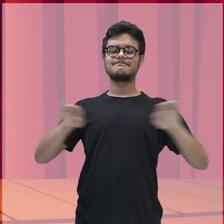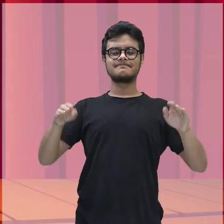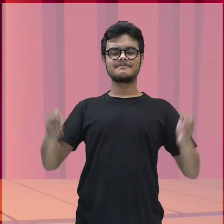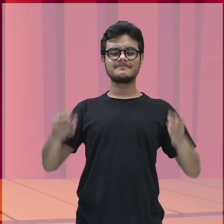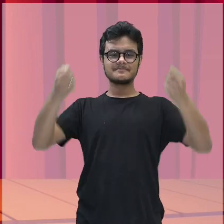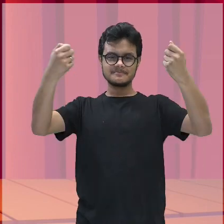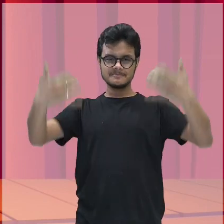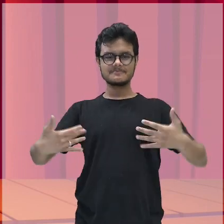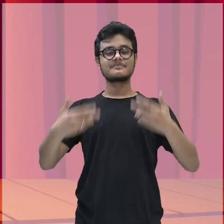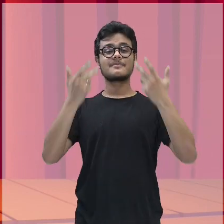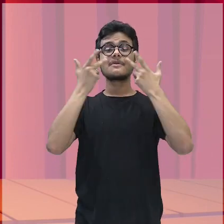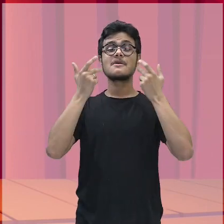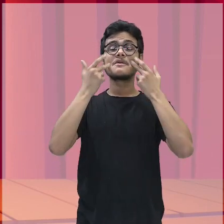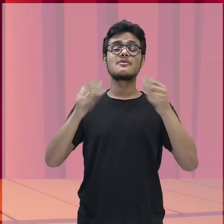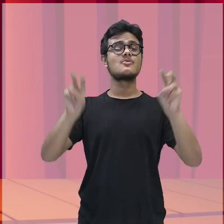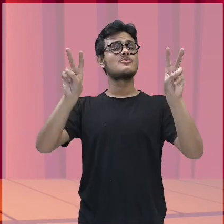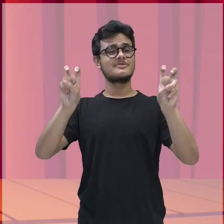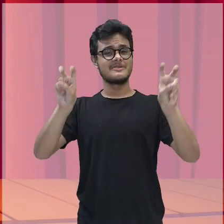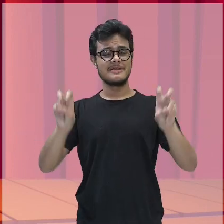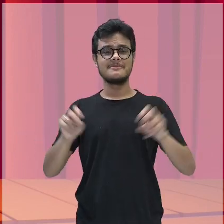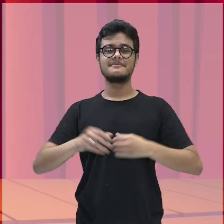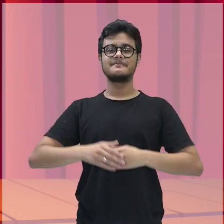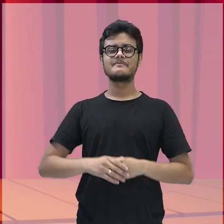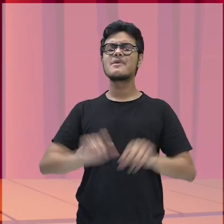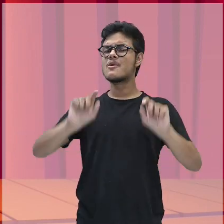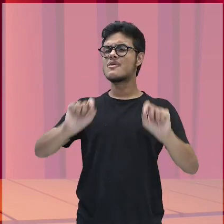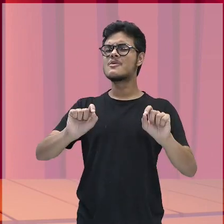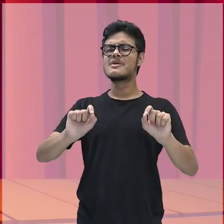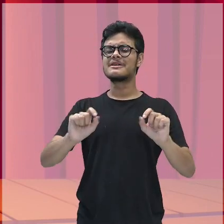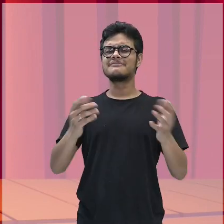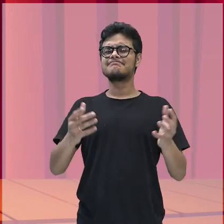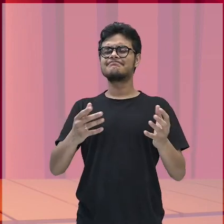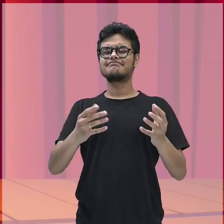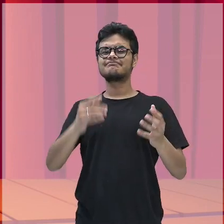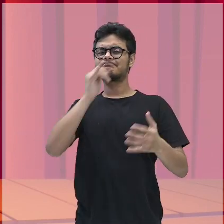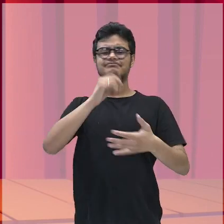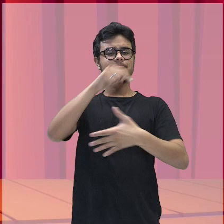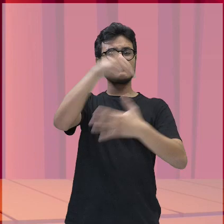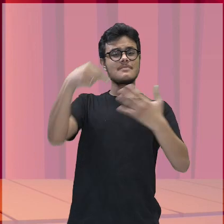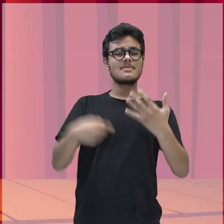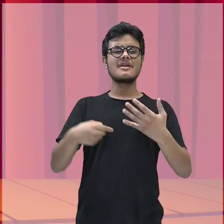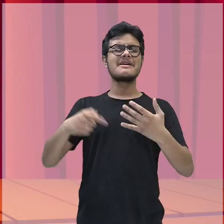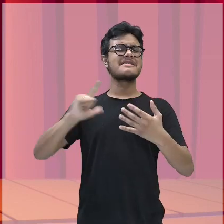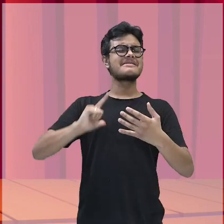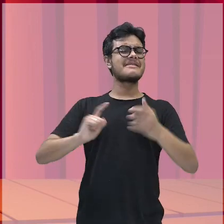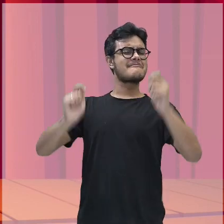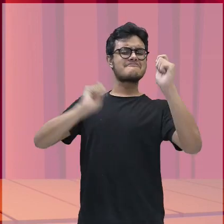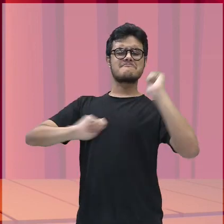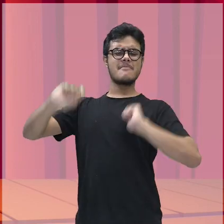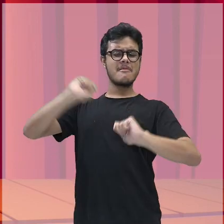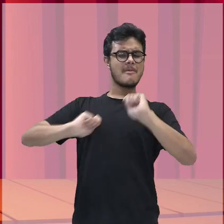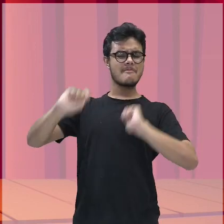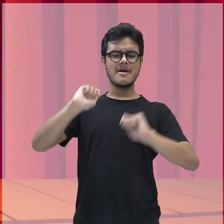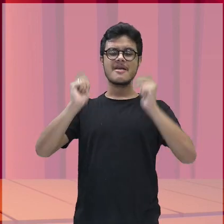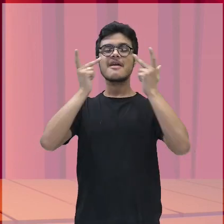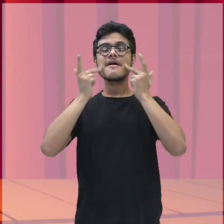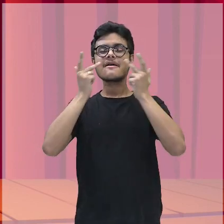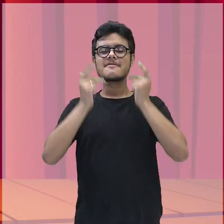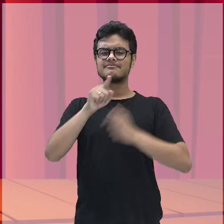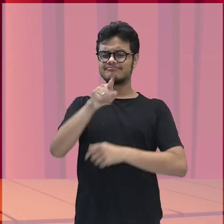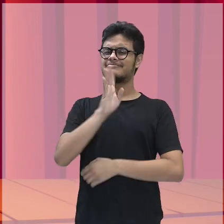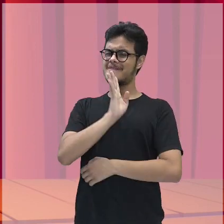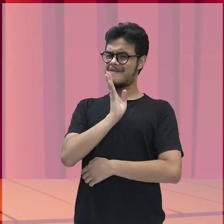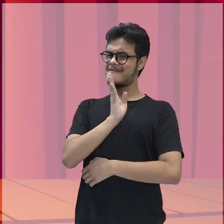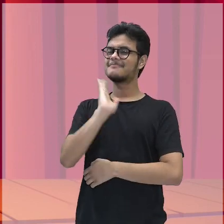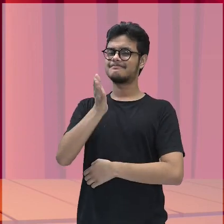falar agora na nossa aula sobre o que compõe uma apresentação teatral. Com certeza você já tem um